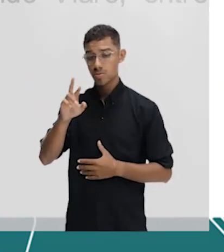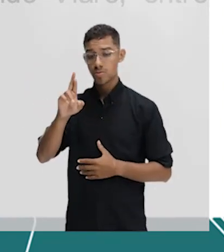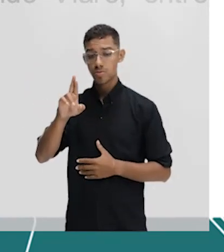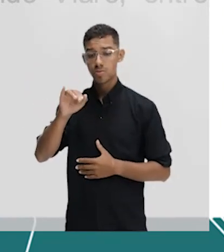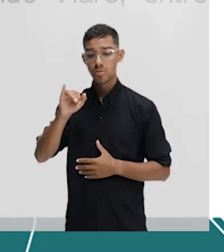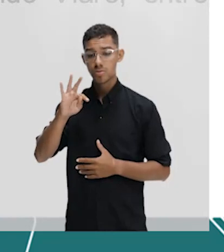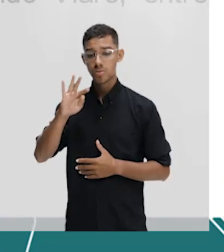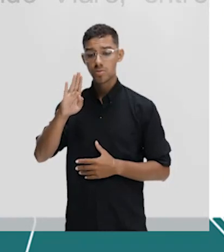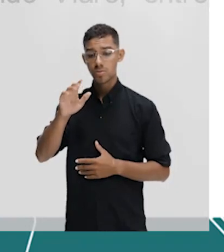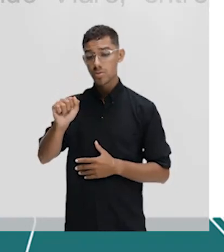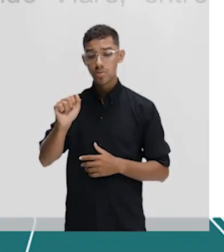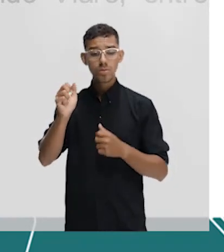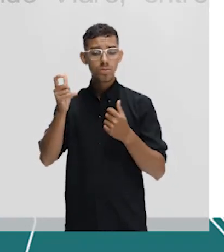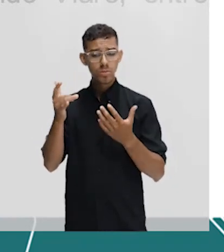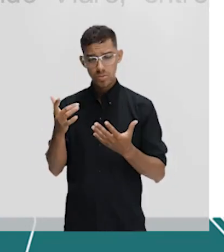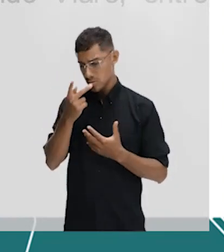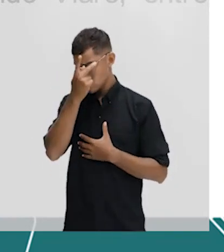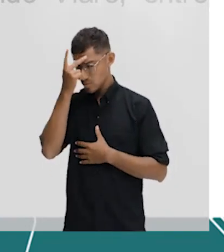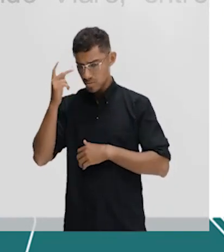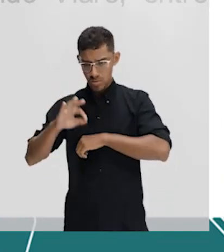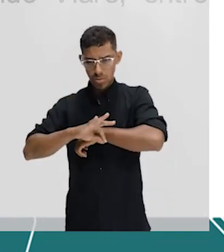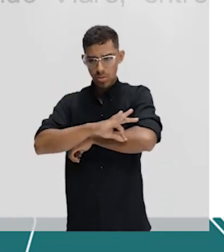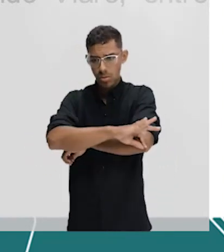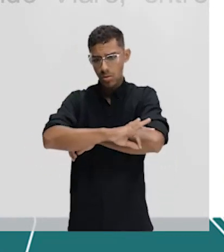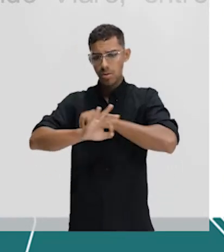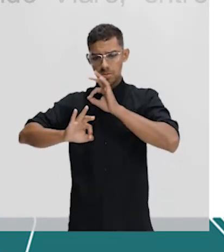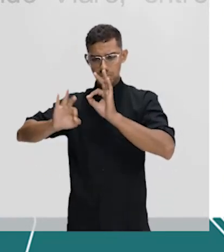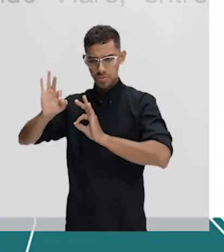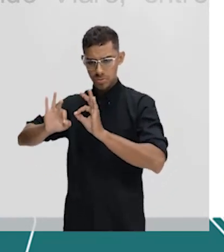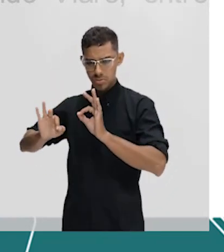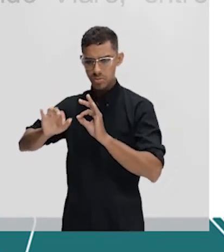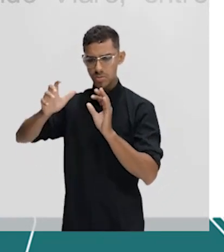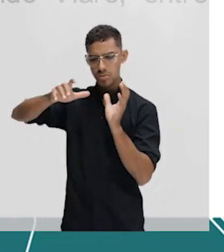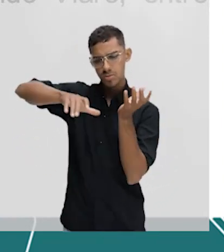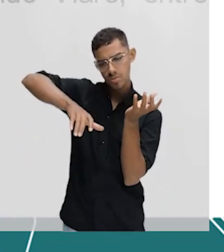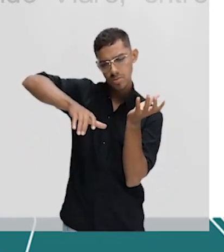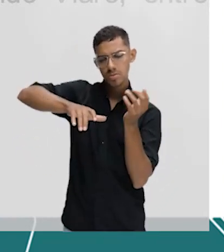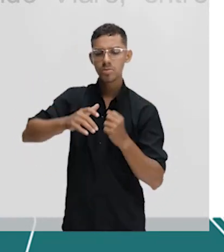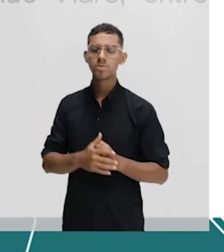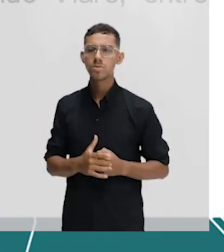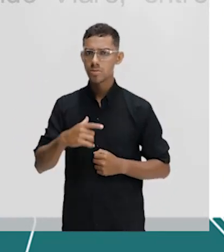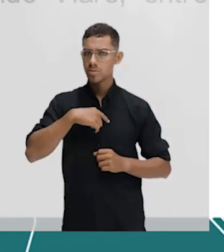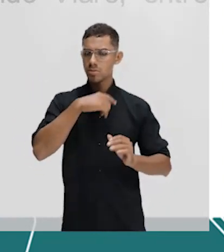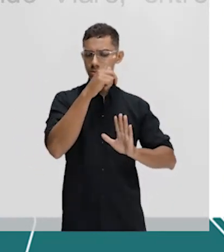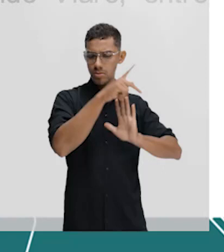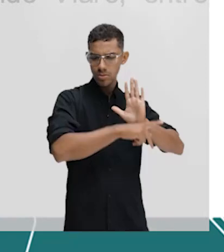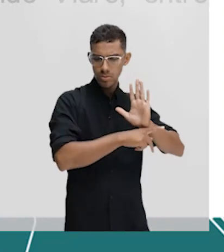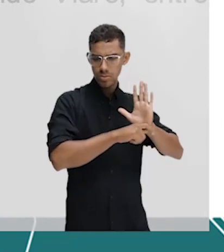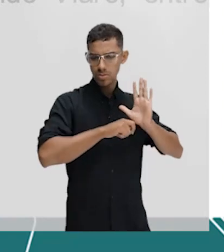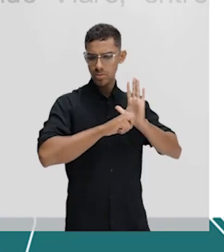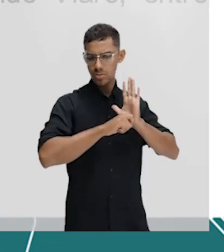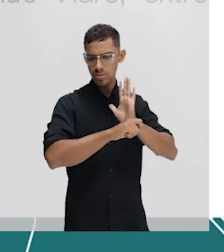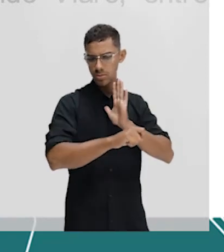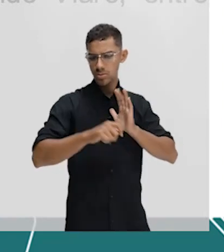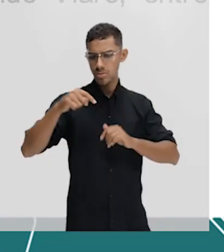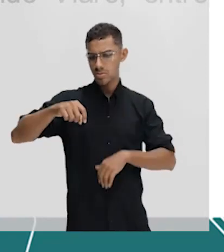aquele arquiteto que fez Brasília e que nós temos um projeto assinado por ele aqui em São Luís. Oi?